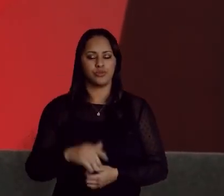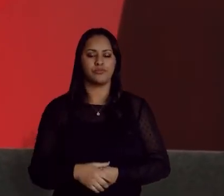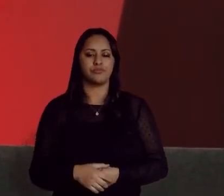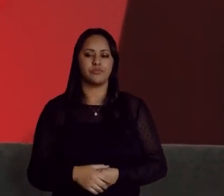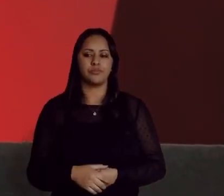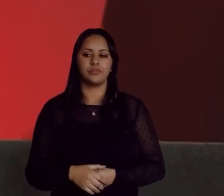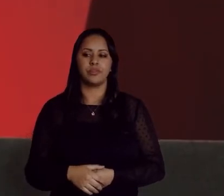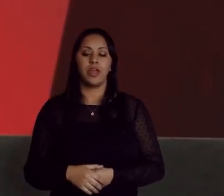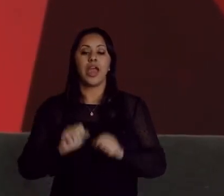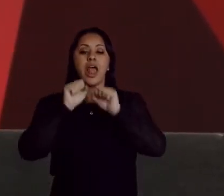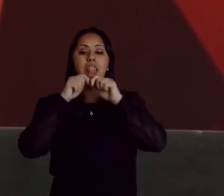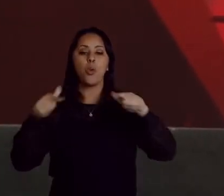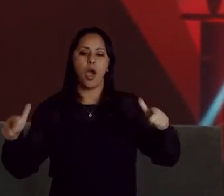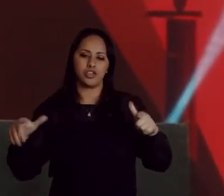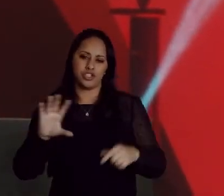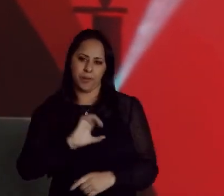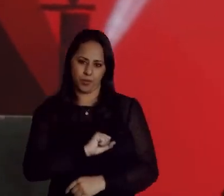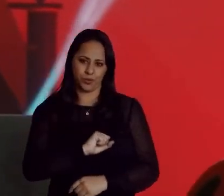de linguagem de amor.